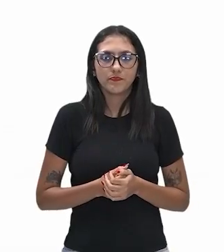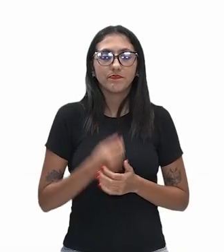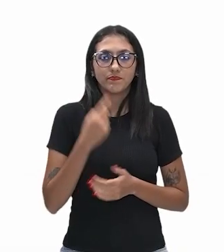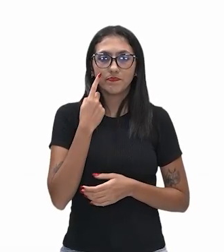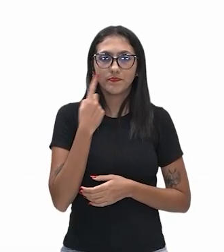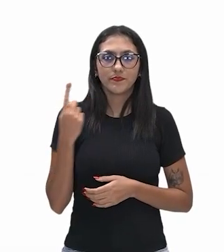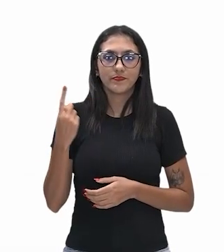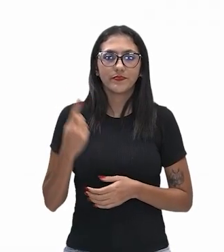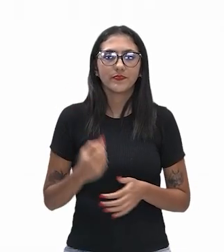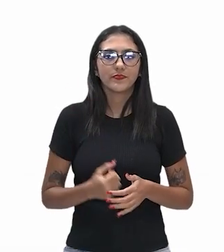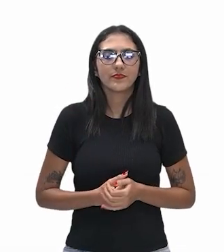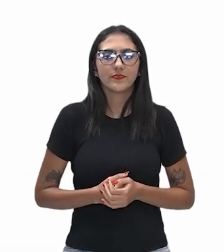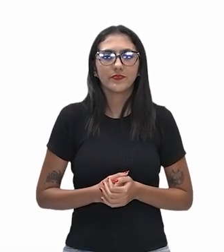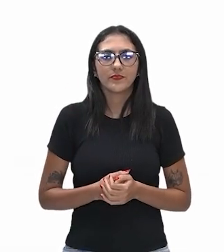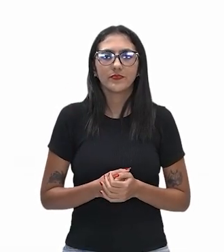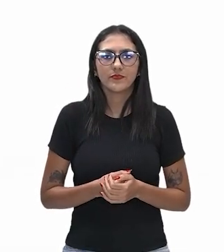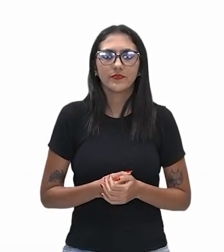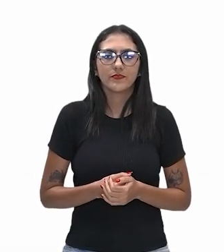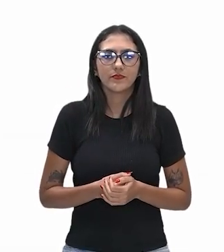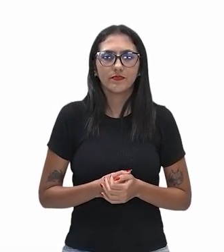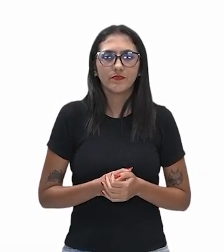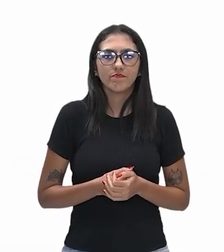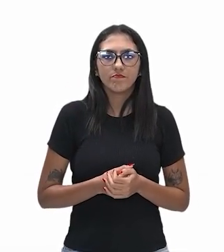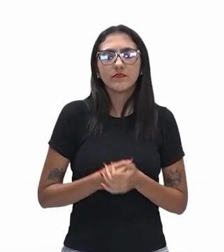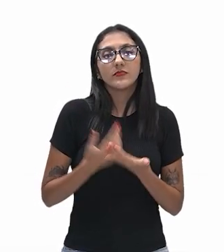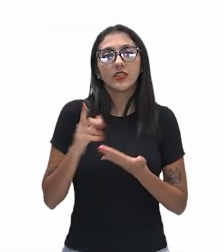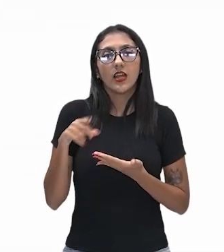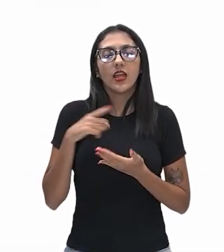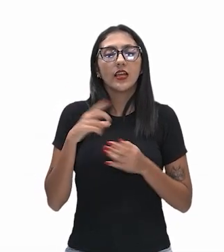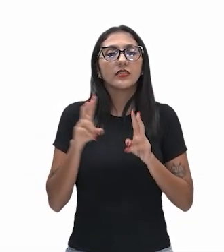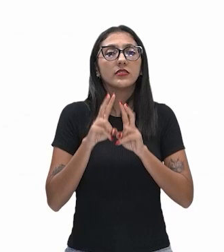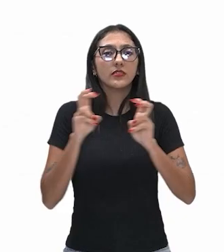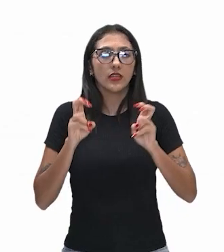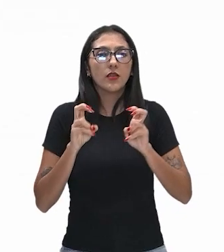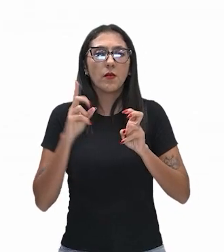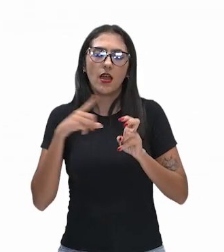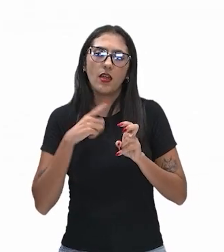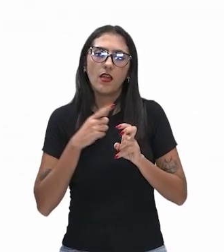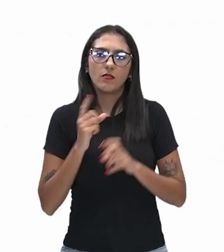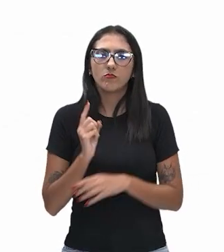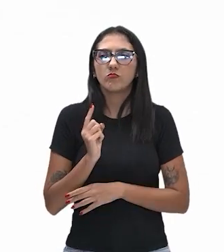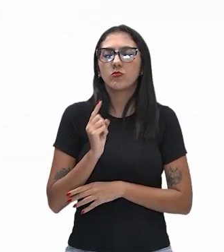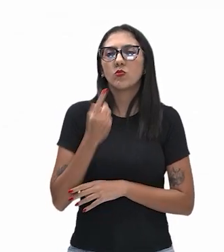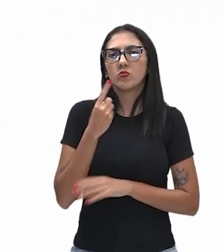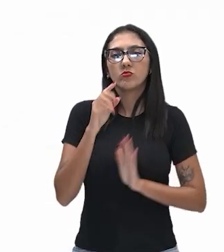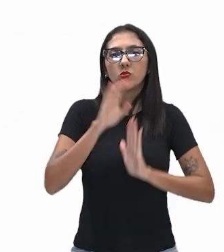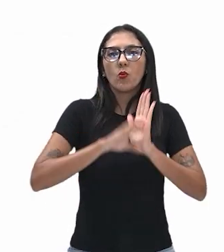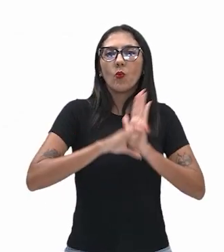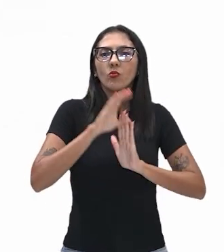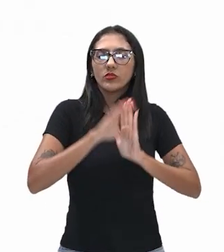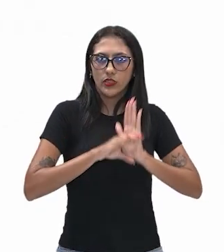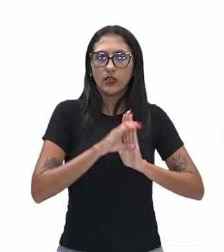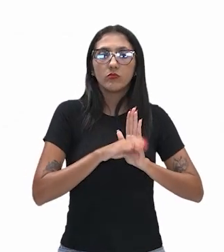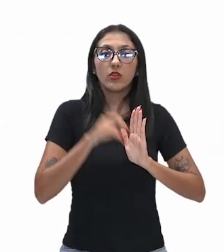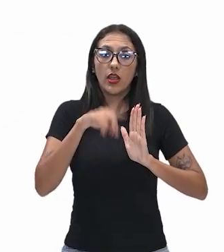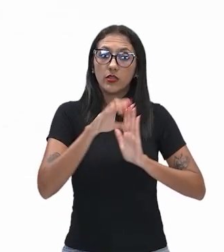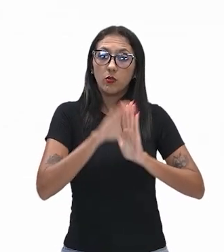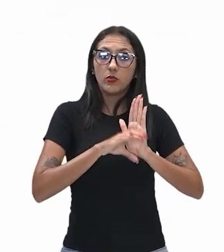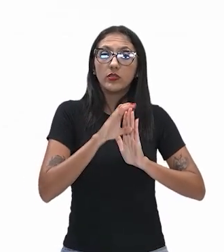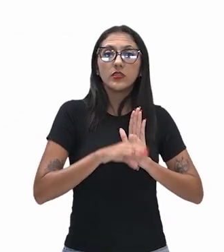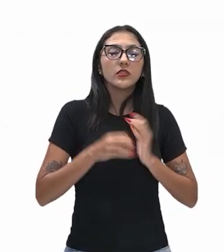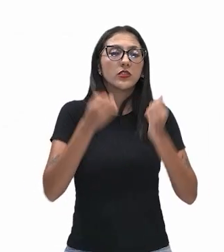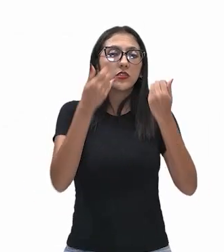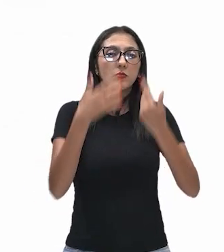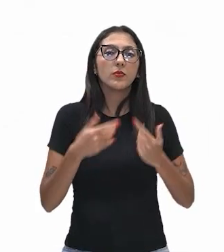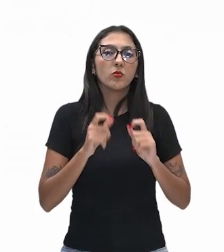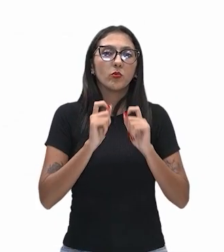olhada. O princípio da incerteza é um dos pilares da mecânica quântica. Esse fundamento afirma que a